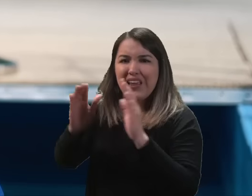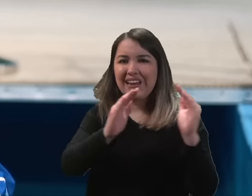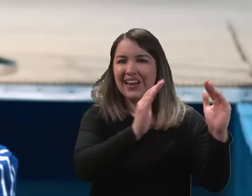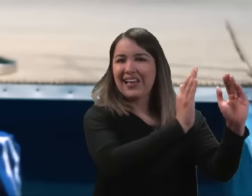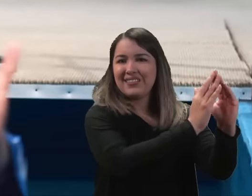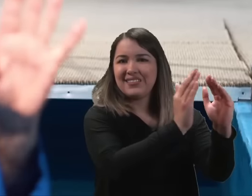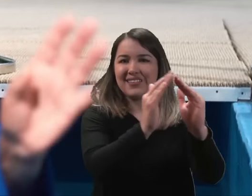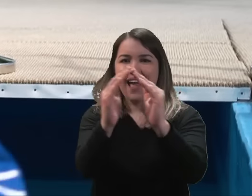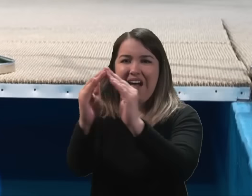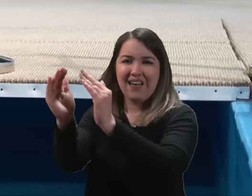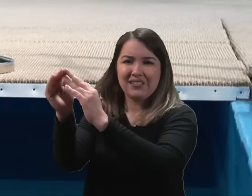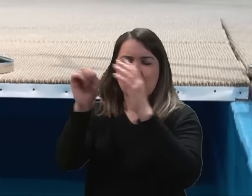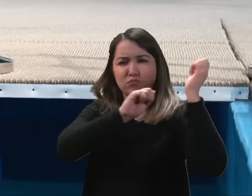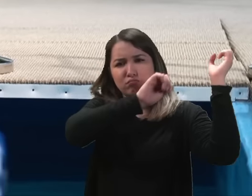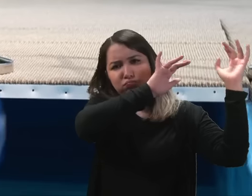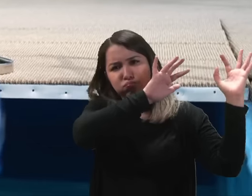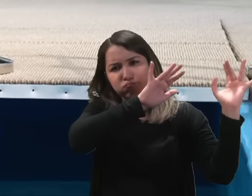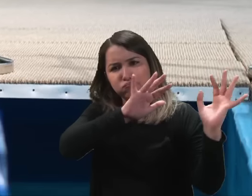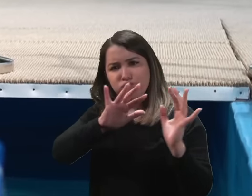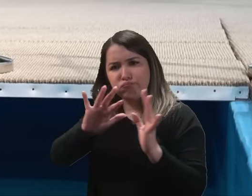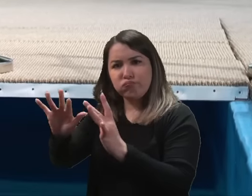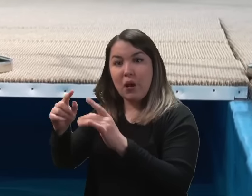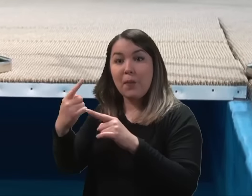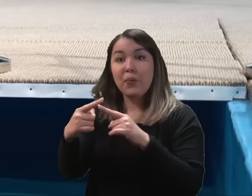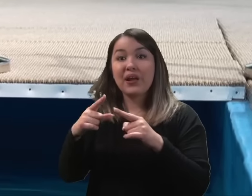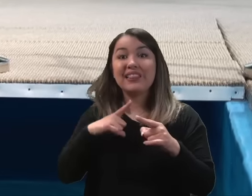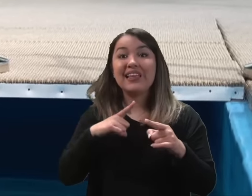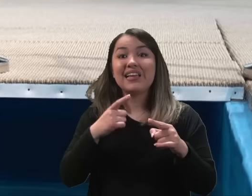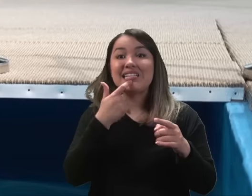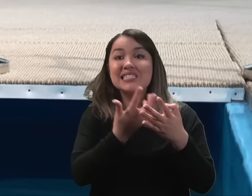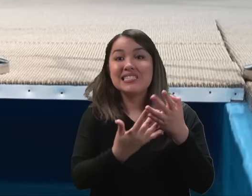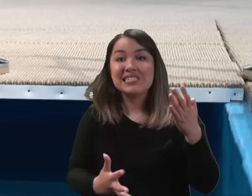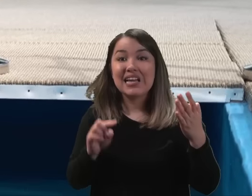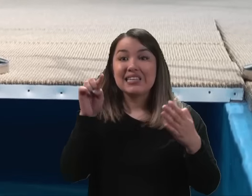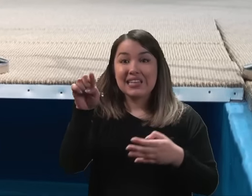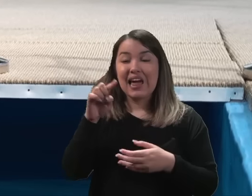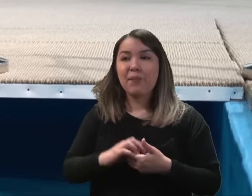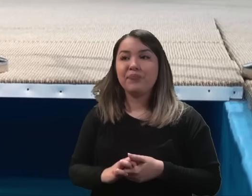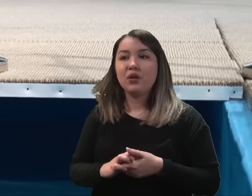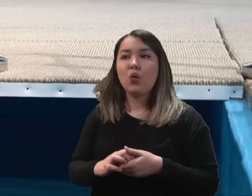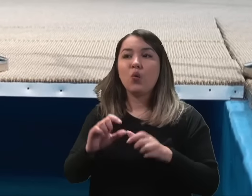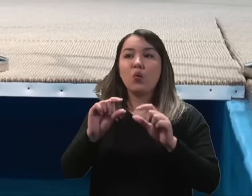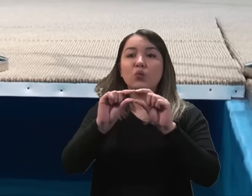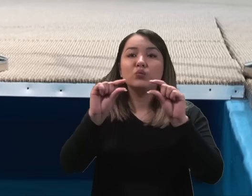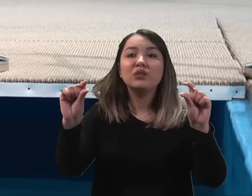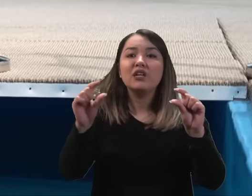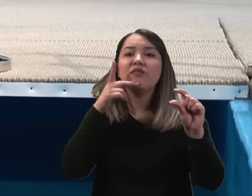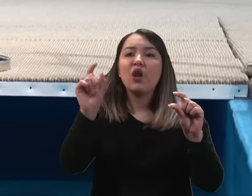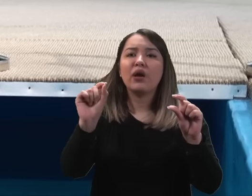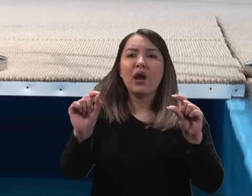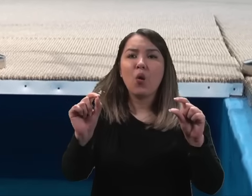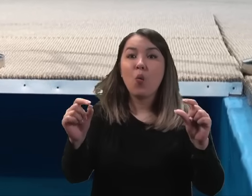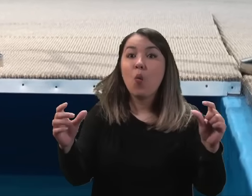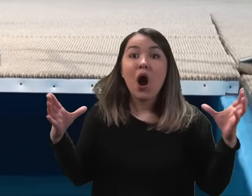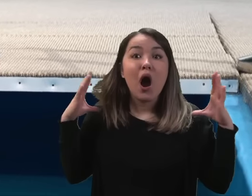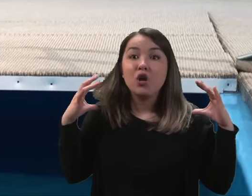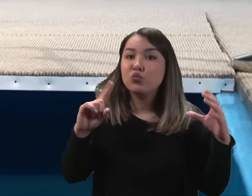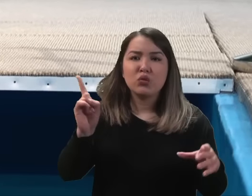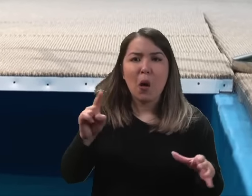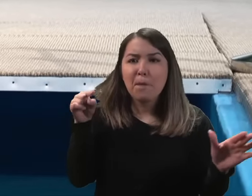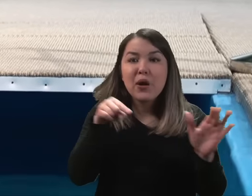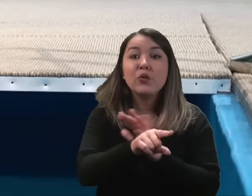para ver quem tinha o sangue lá e o texto diz o seguinte que o anjo não perguntou quem estava lá dentro